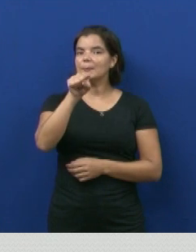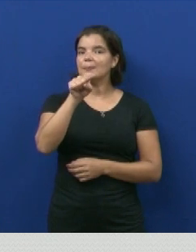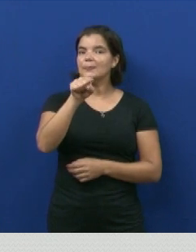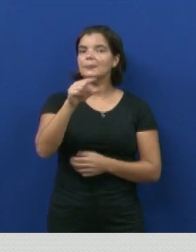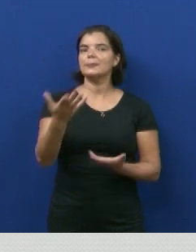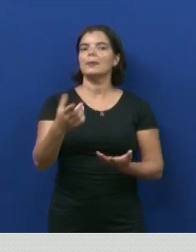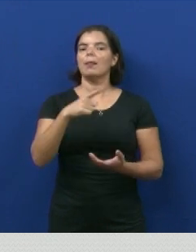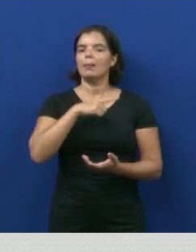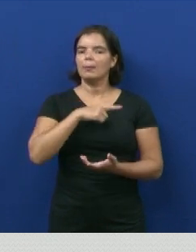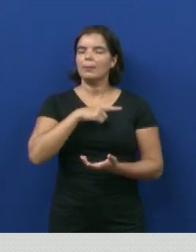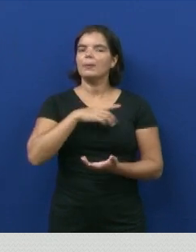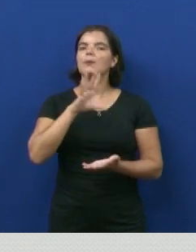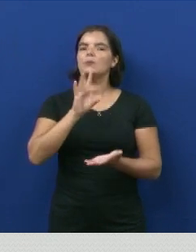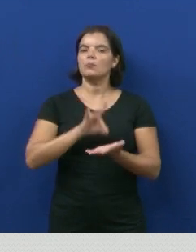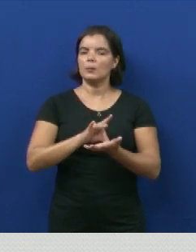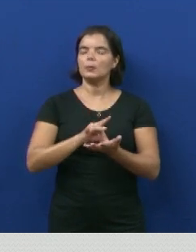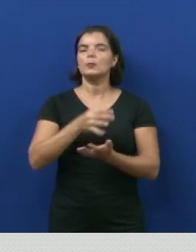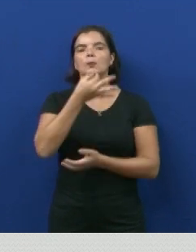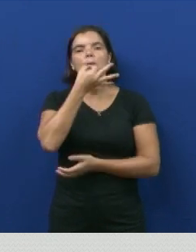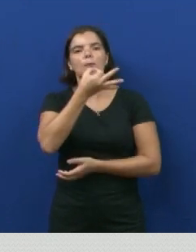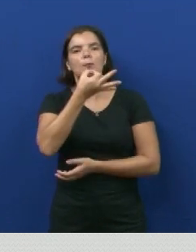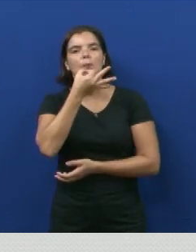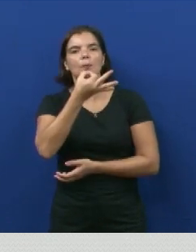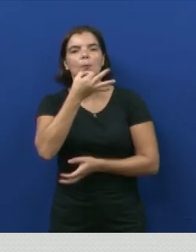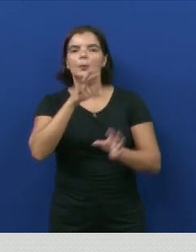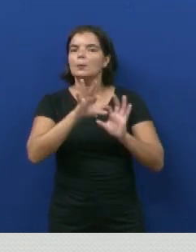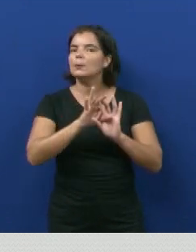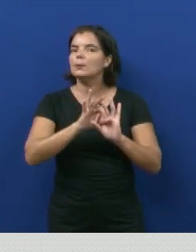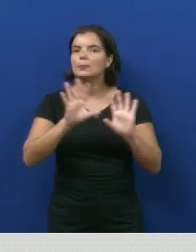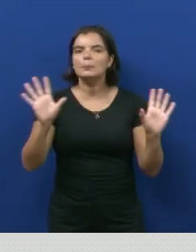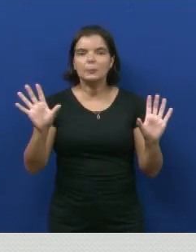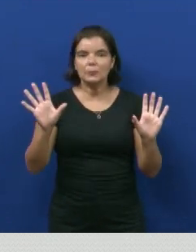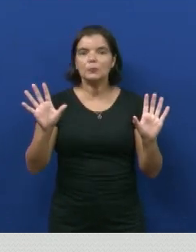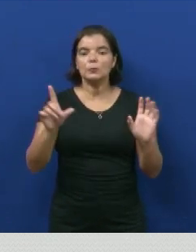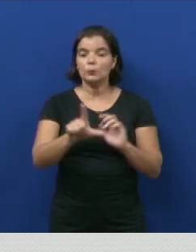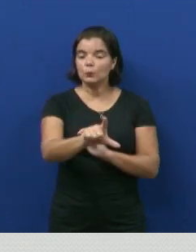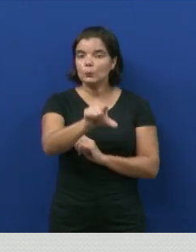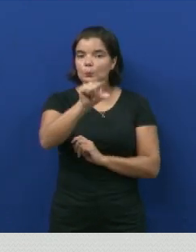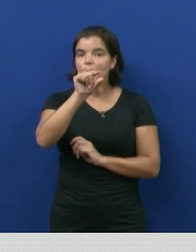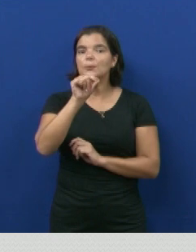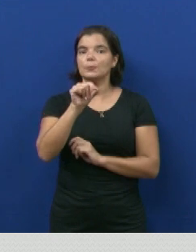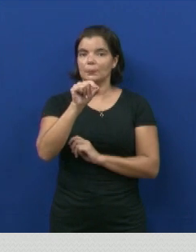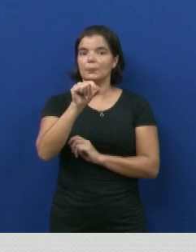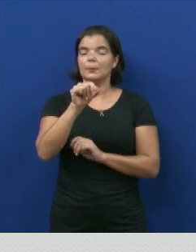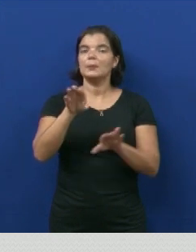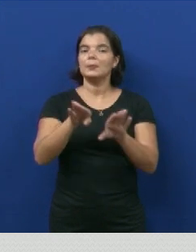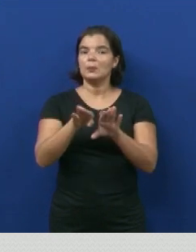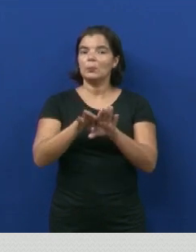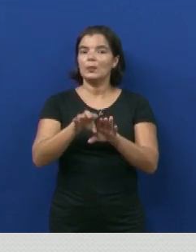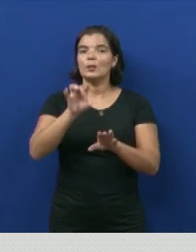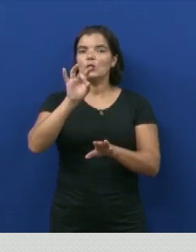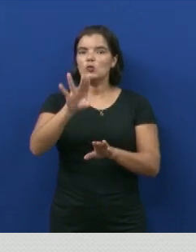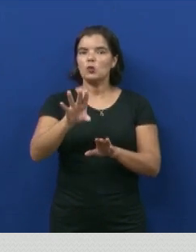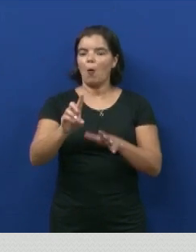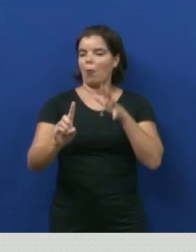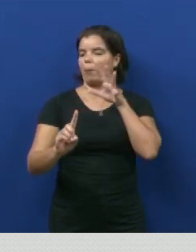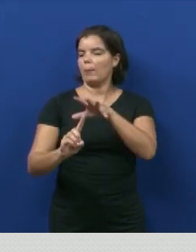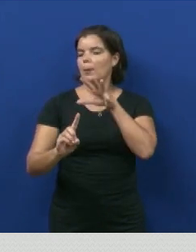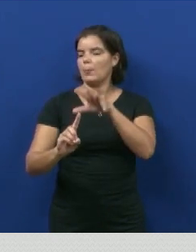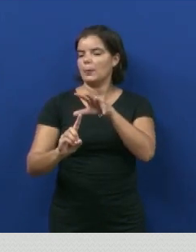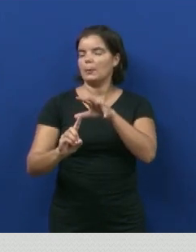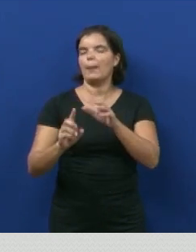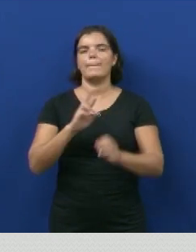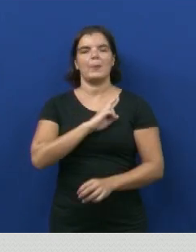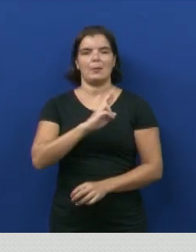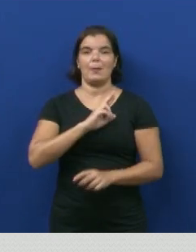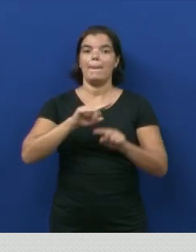você ter realmente o livre-arbítrio, você ter esse poder de escolha, e essa escolha não ser manipulada pela religião,